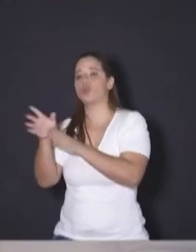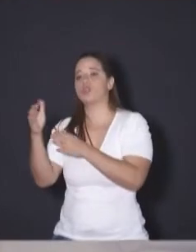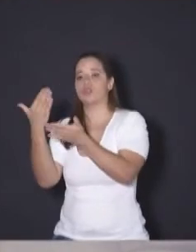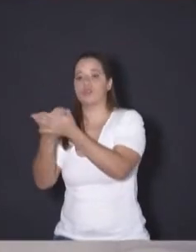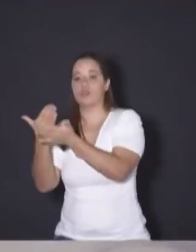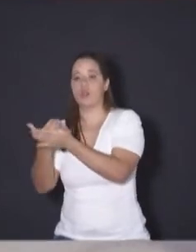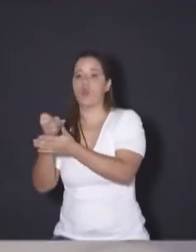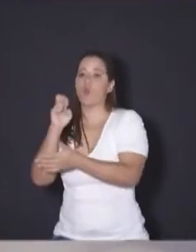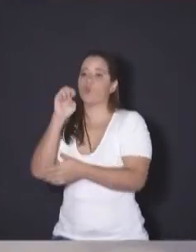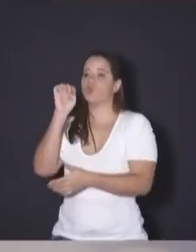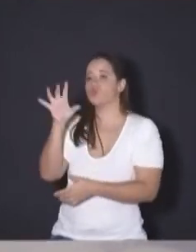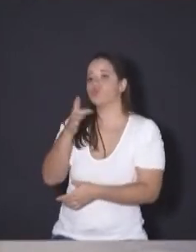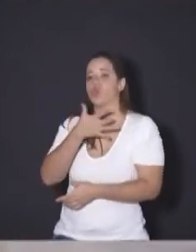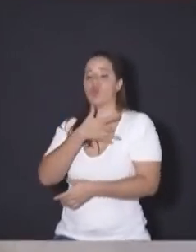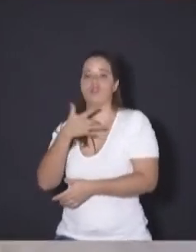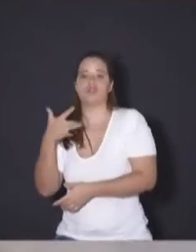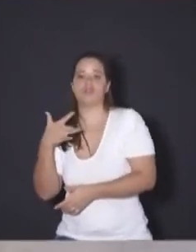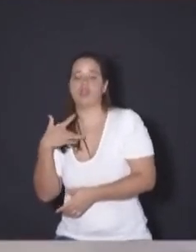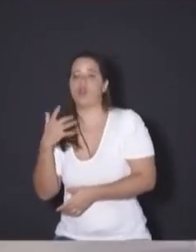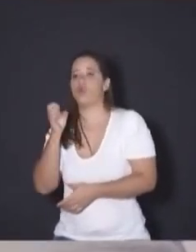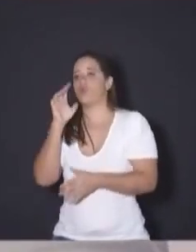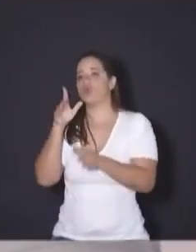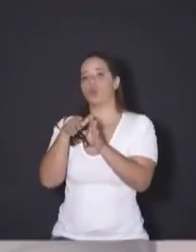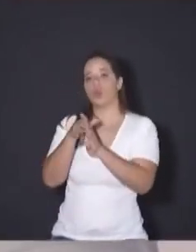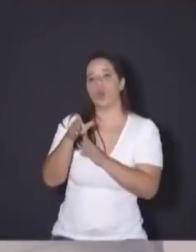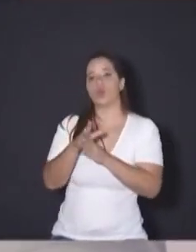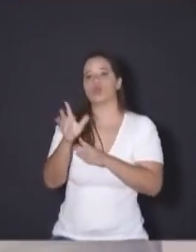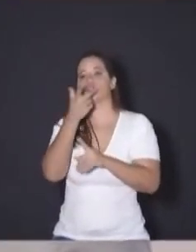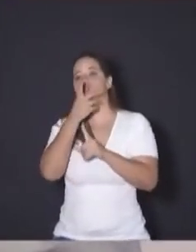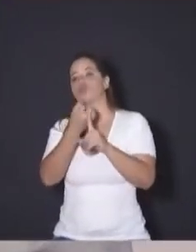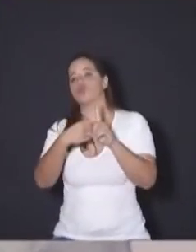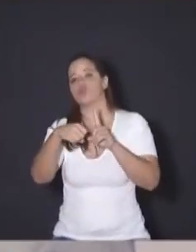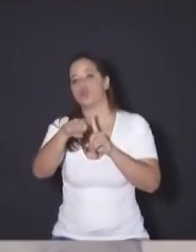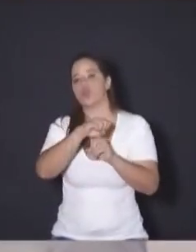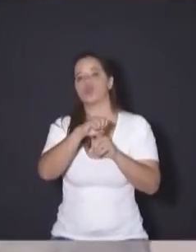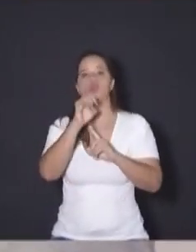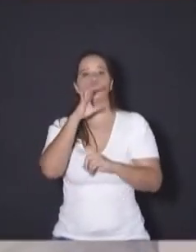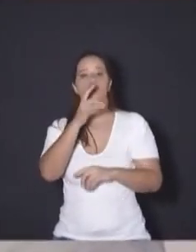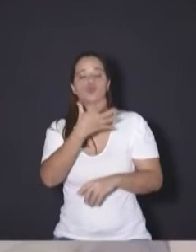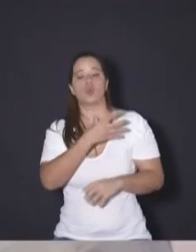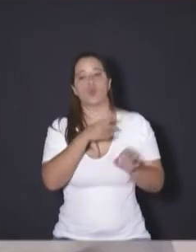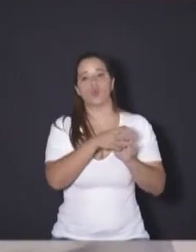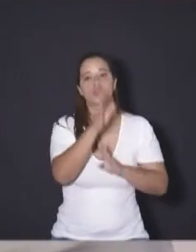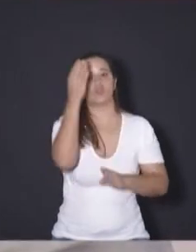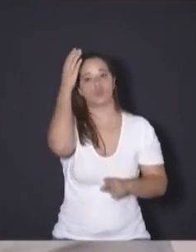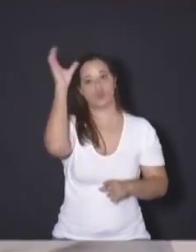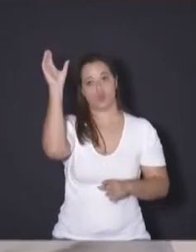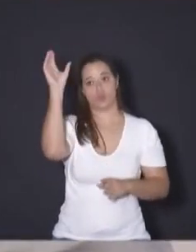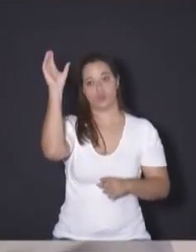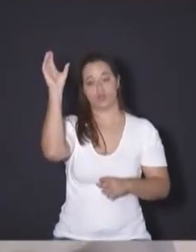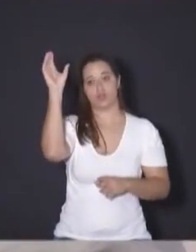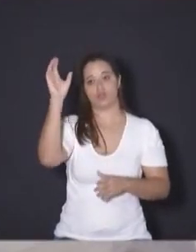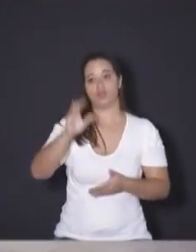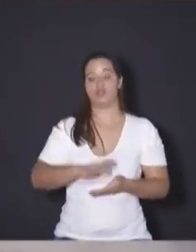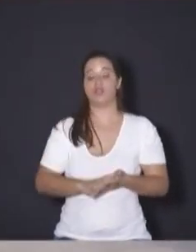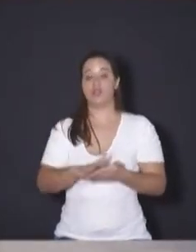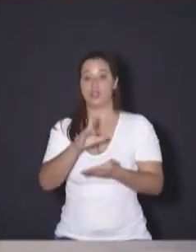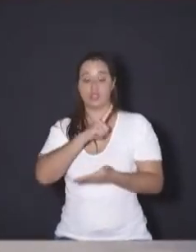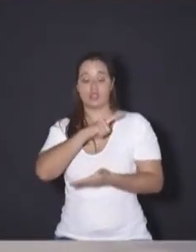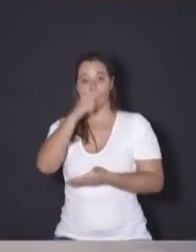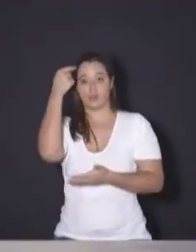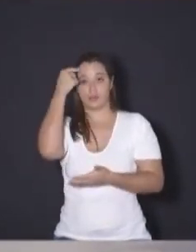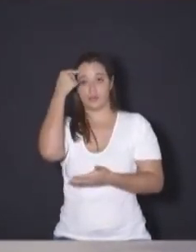do conselho de saúde o som do conselho de ciência social só do conselho de cultura tem que